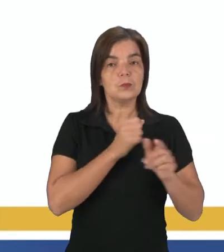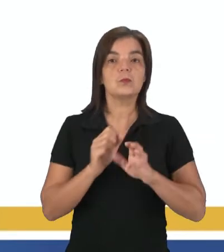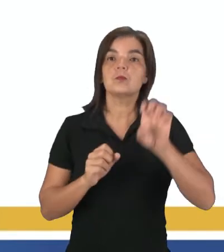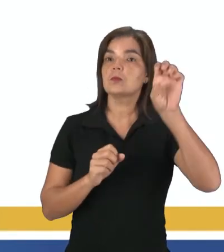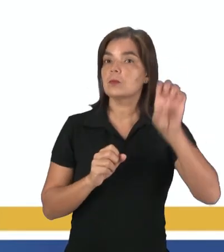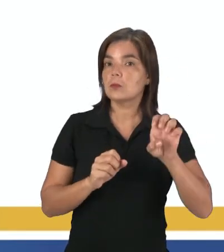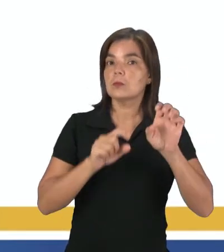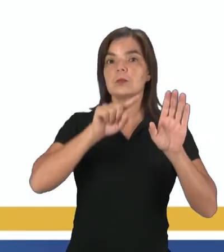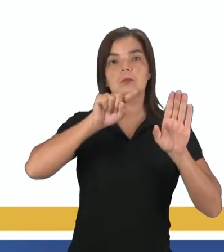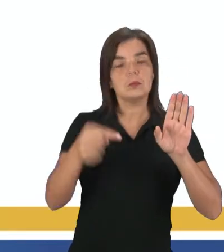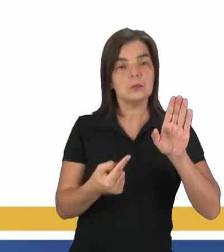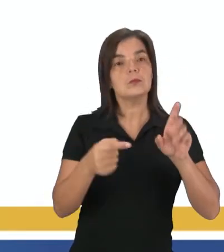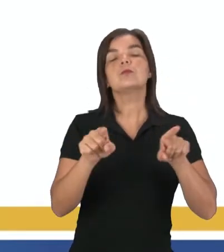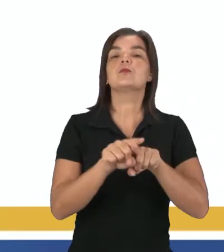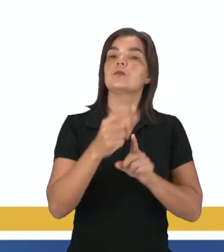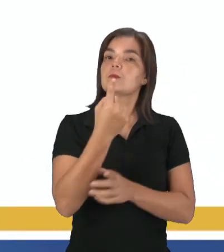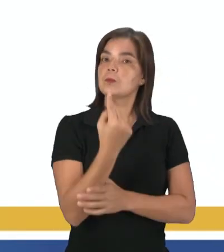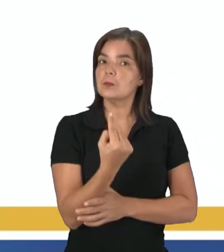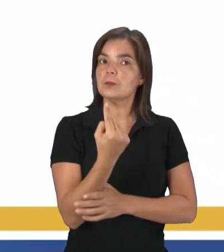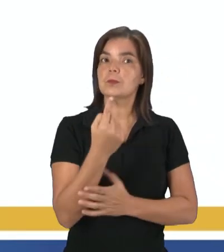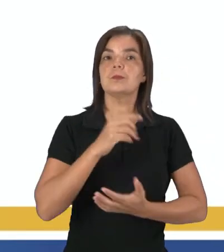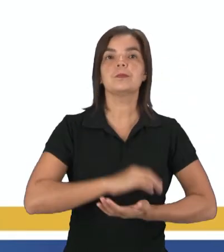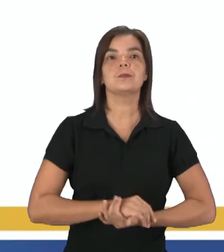minha vírgula. Representei o 1.